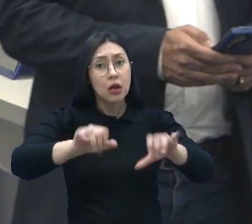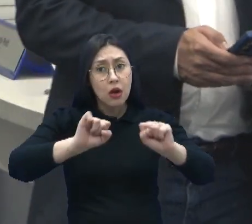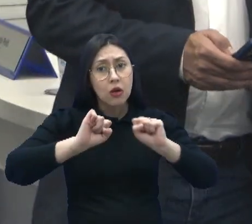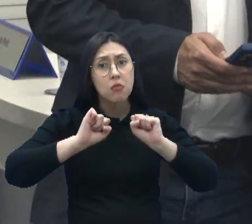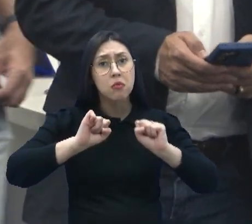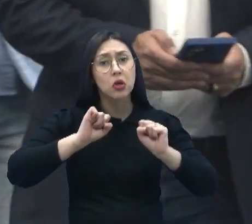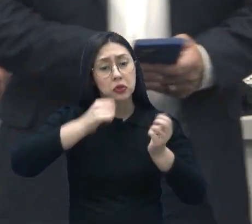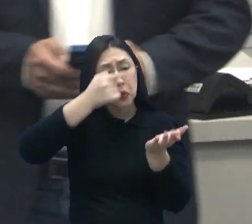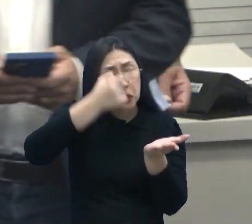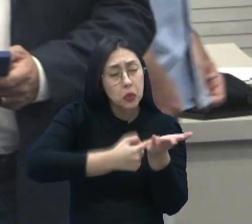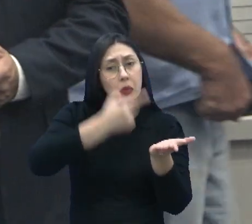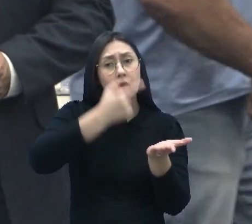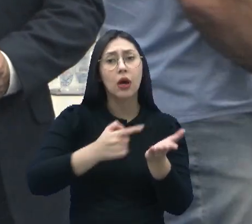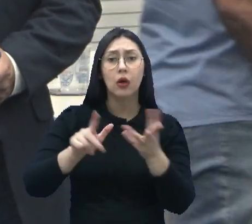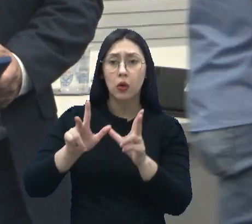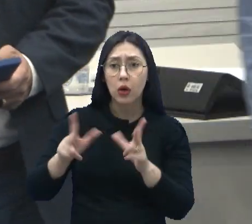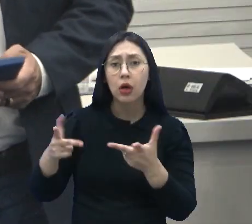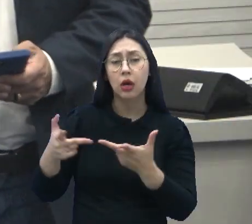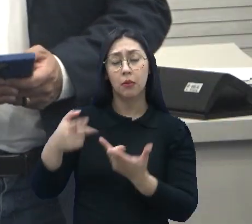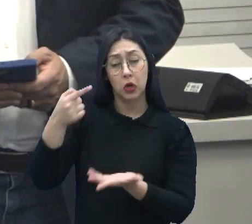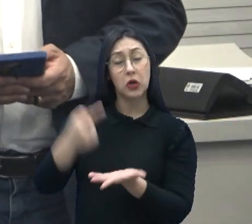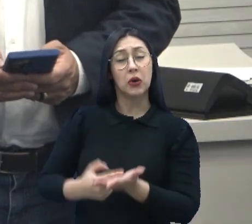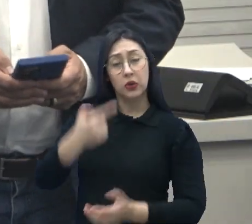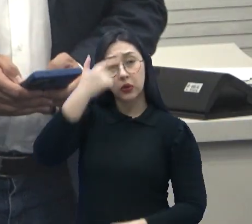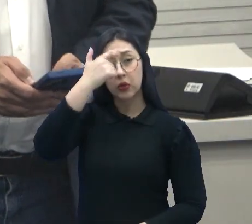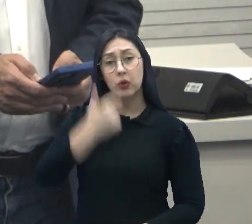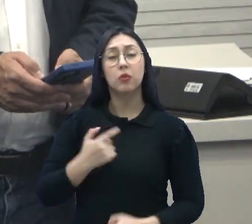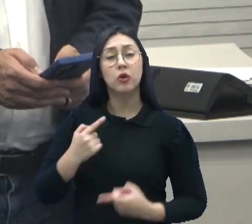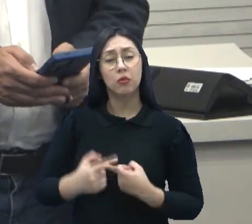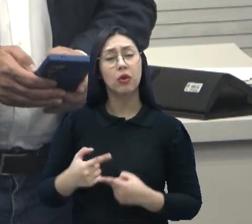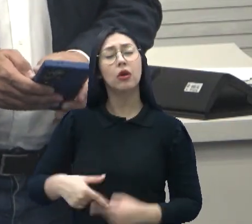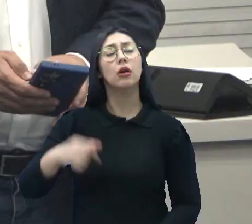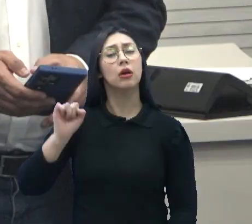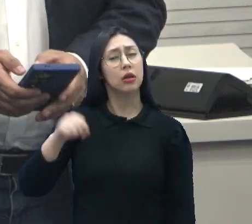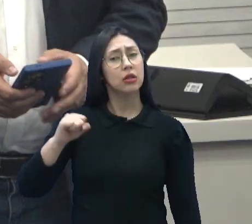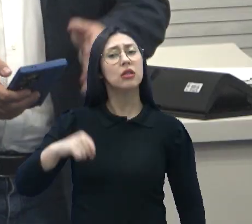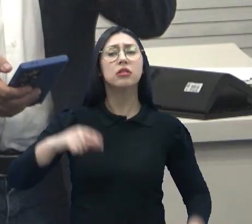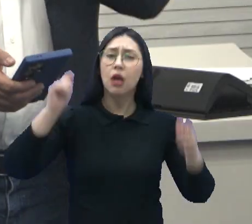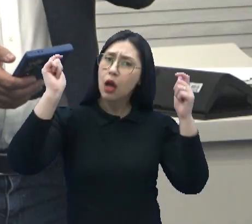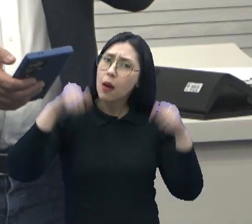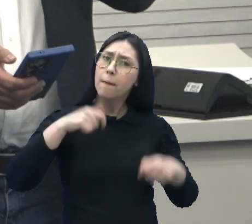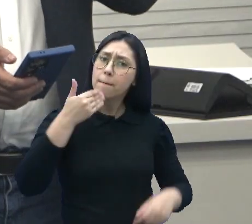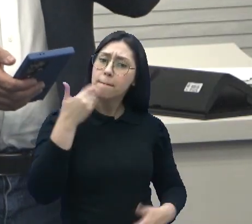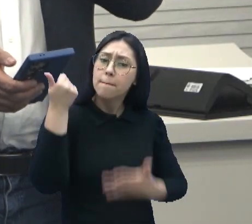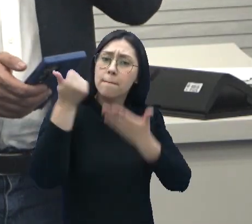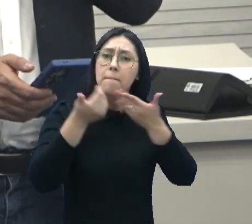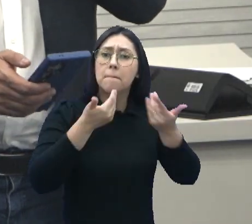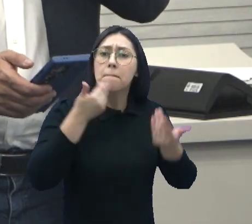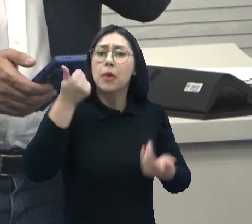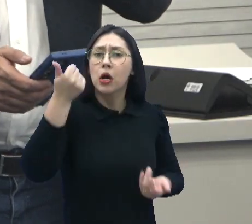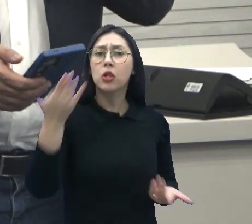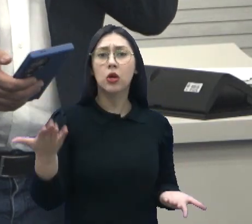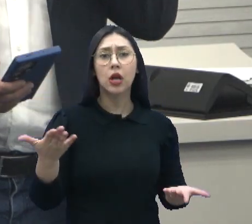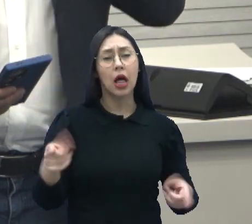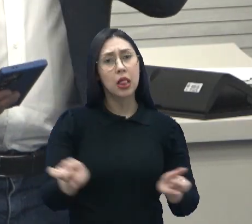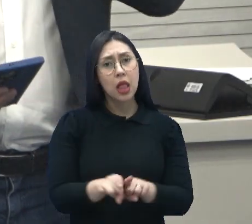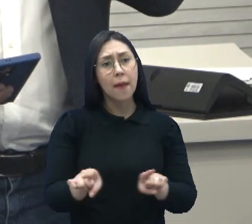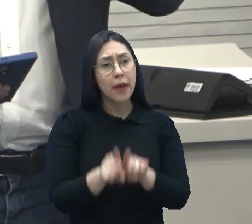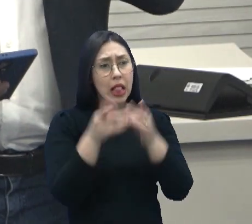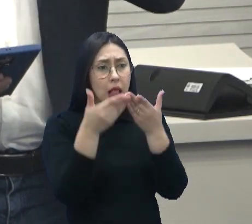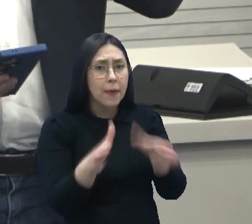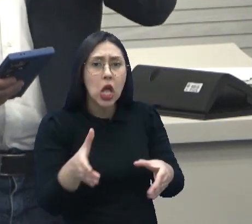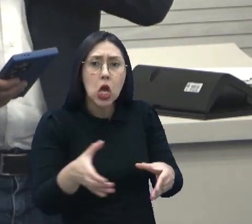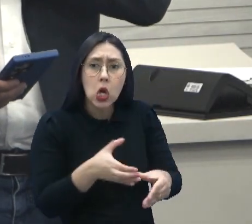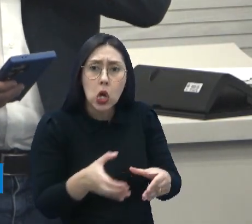esta casa, contar com este vereador, porque é sim possível melhorar ainda mais, abrir concurso público, chamar mais